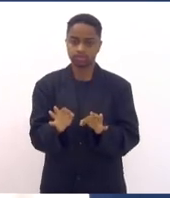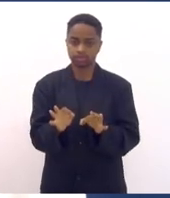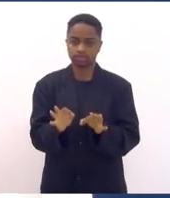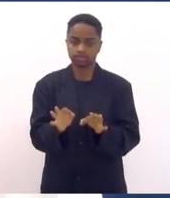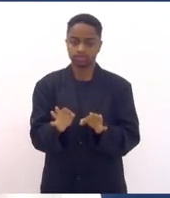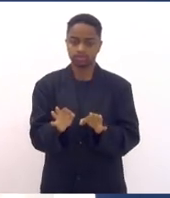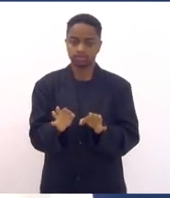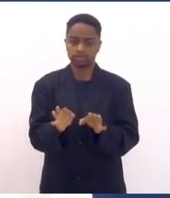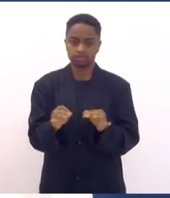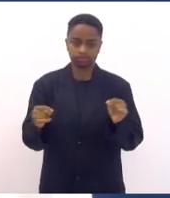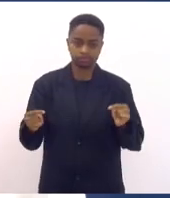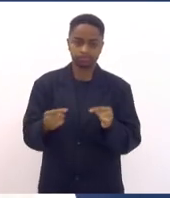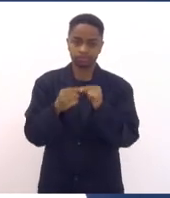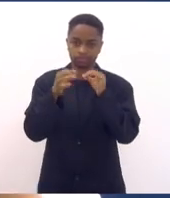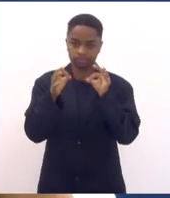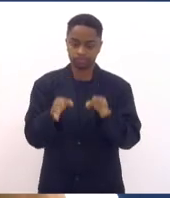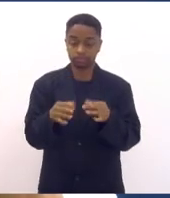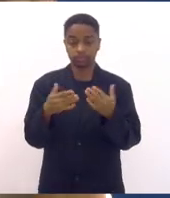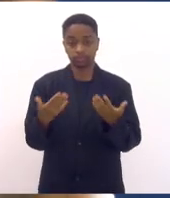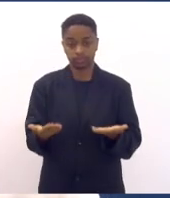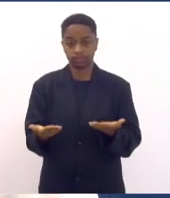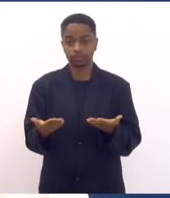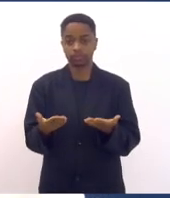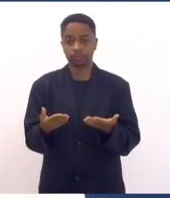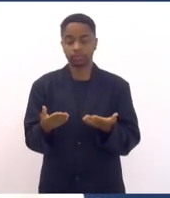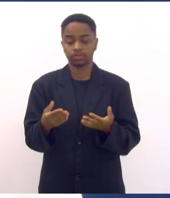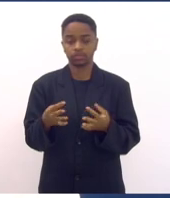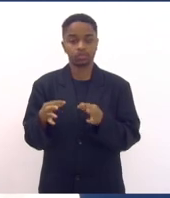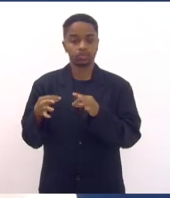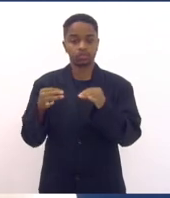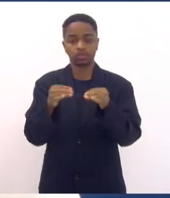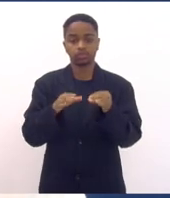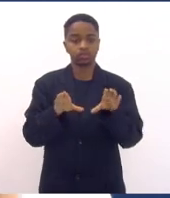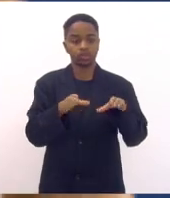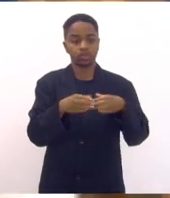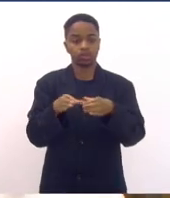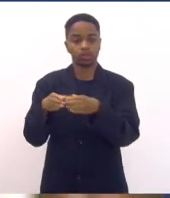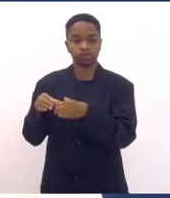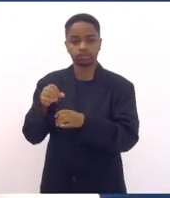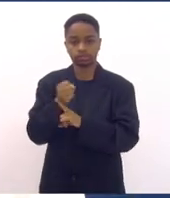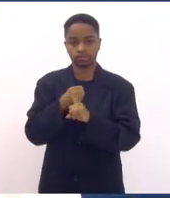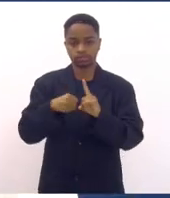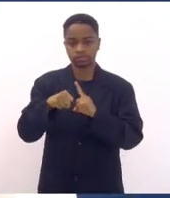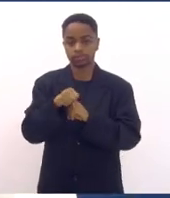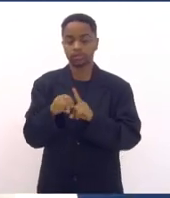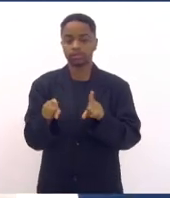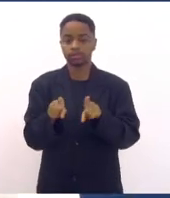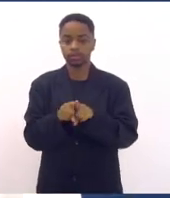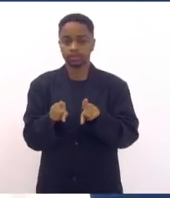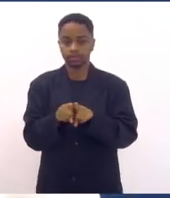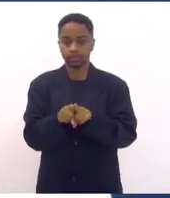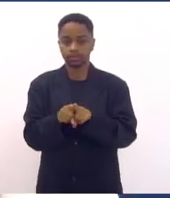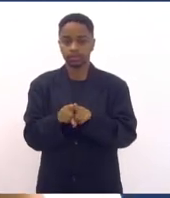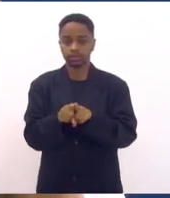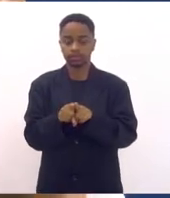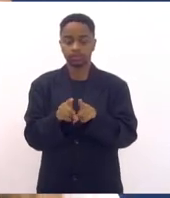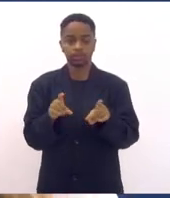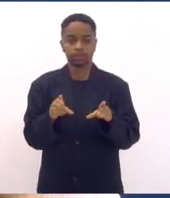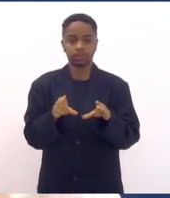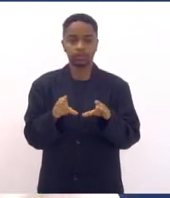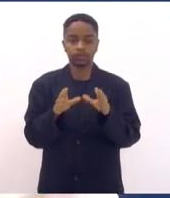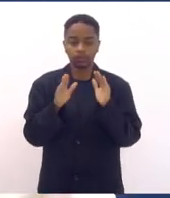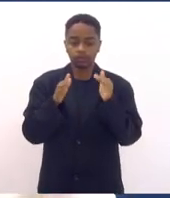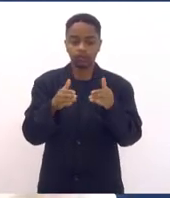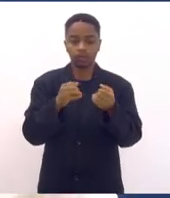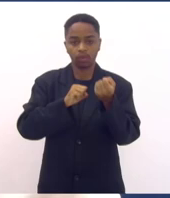resposta de reação em todos os as camadas sociais também ligada a essa à artes marciais nós temos uma